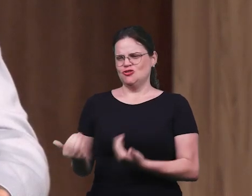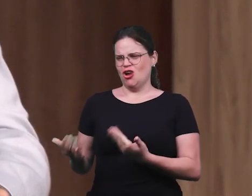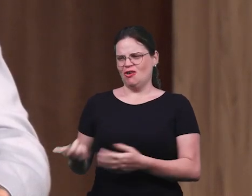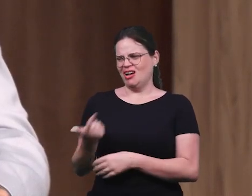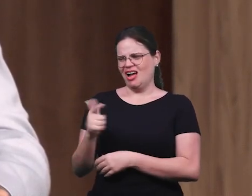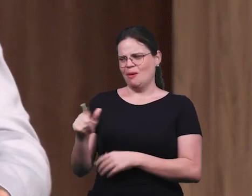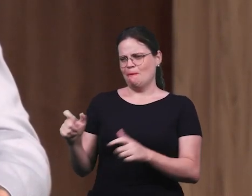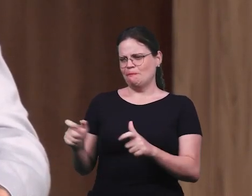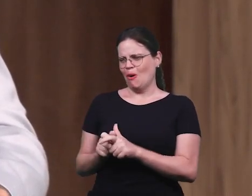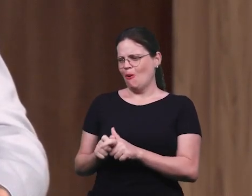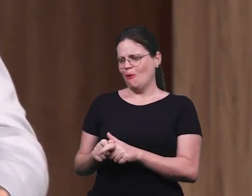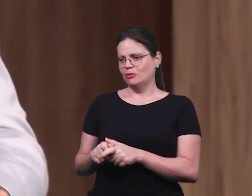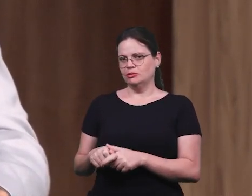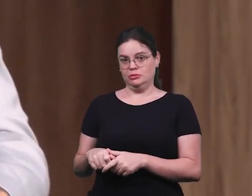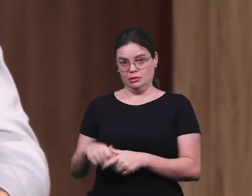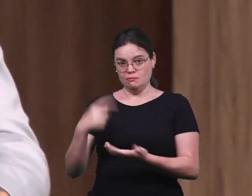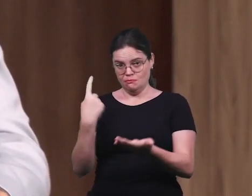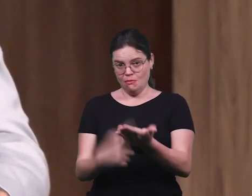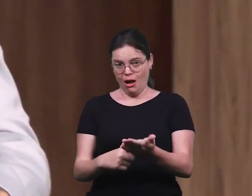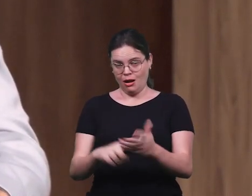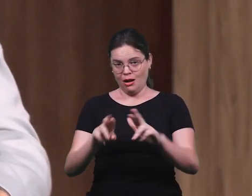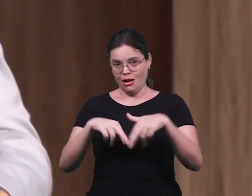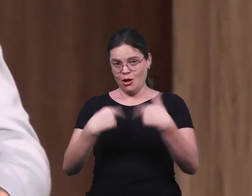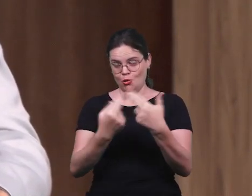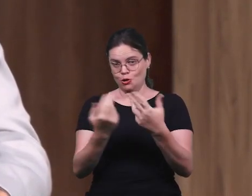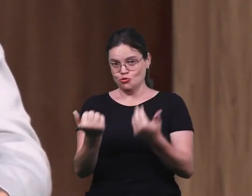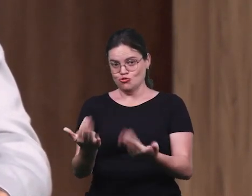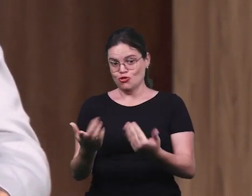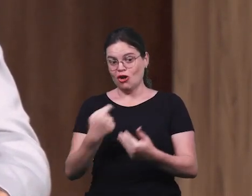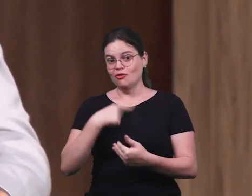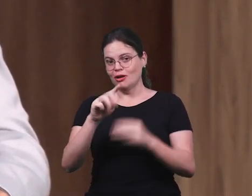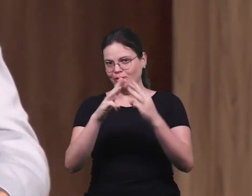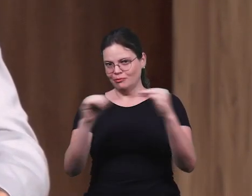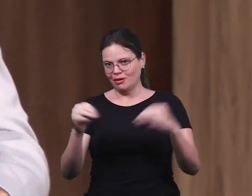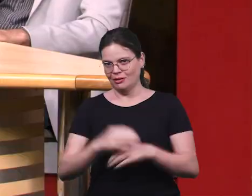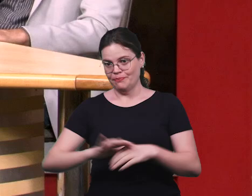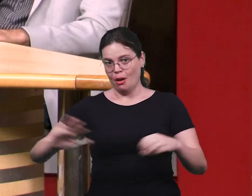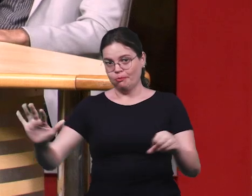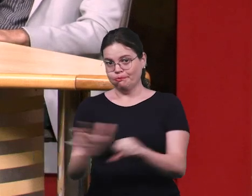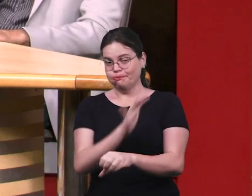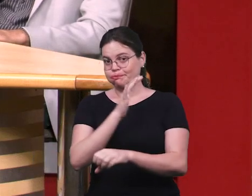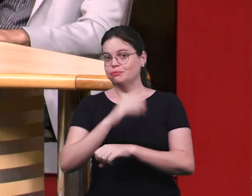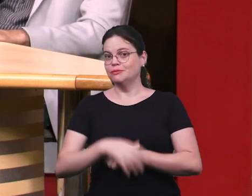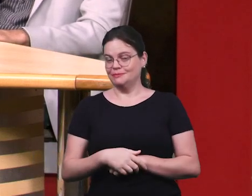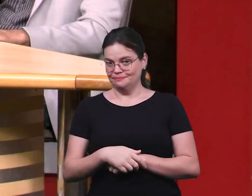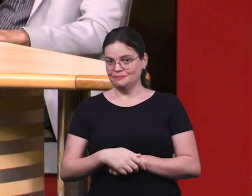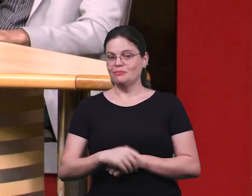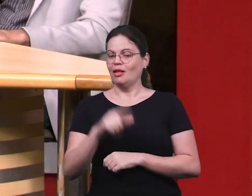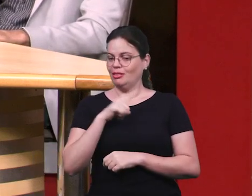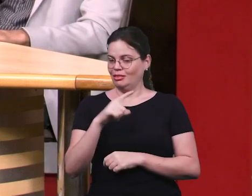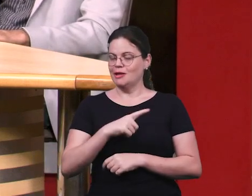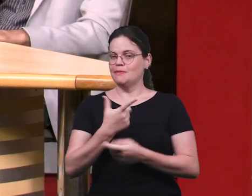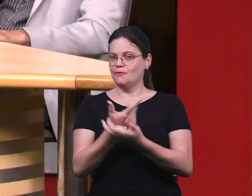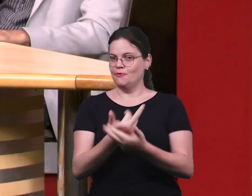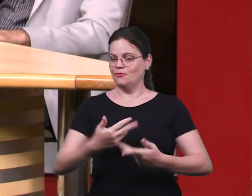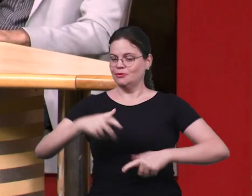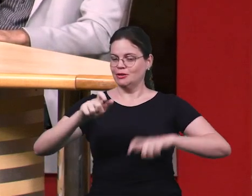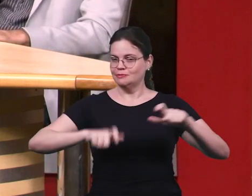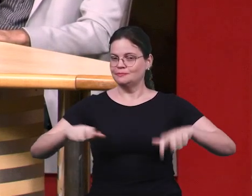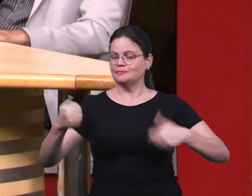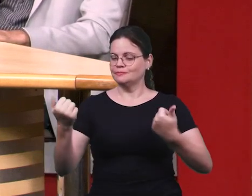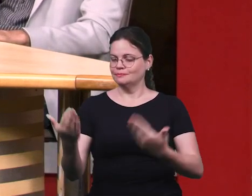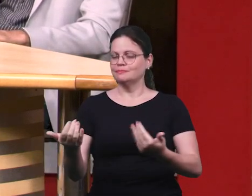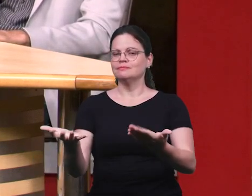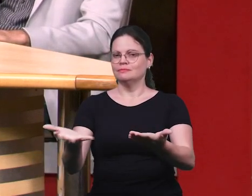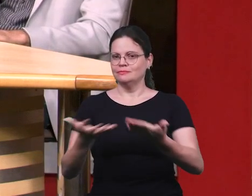Senhor. Mas marca uma reunião de jovens numa região, na área. Enche. Verdade. Há muitos jovens que querem ser profetas.